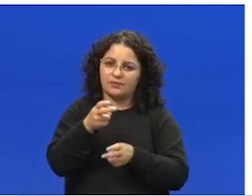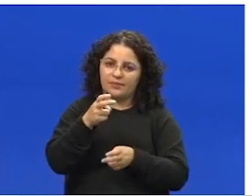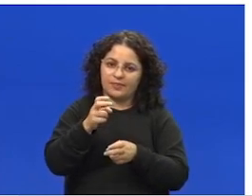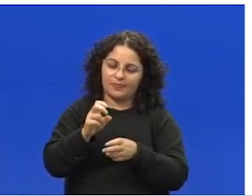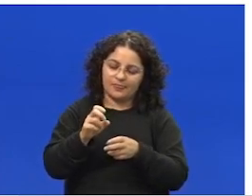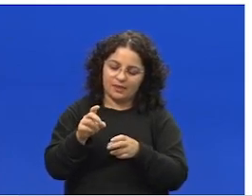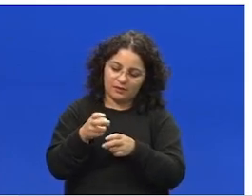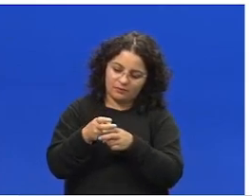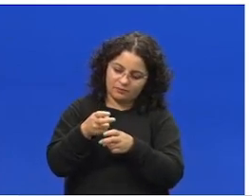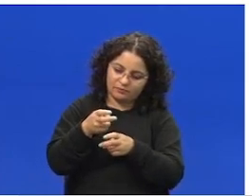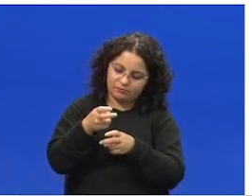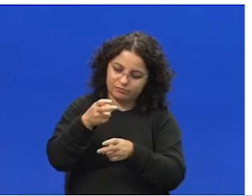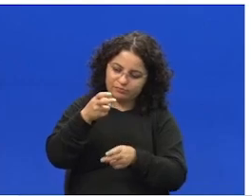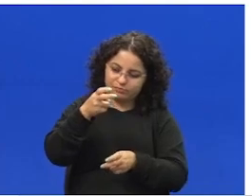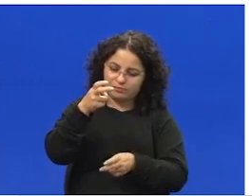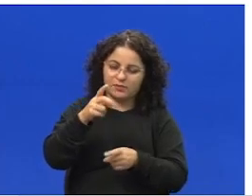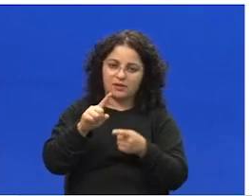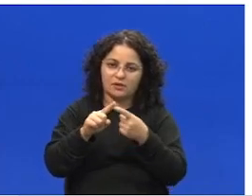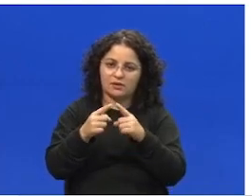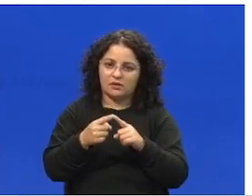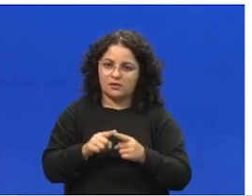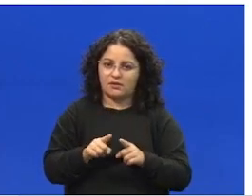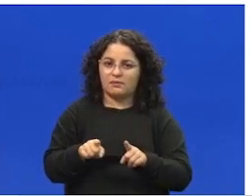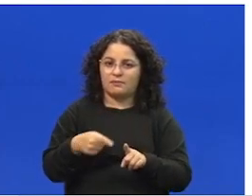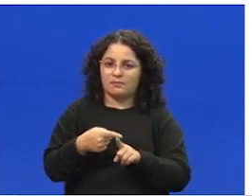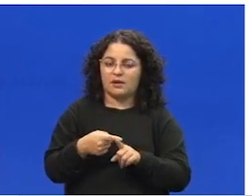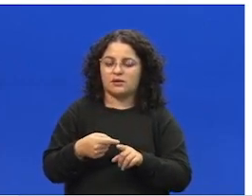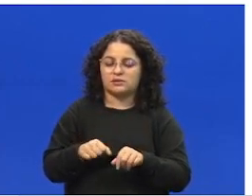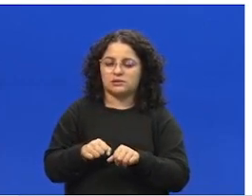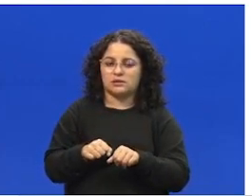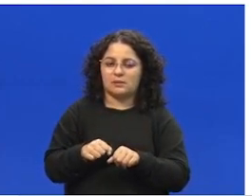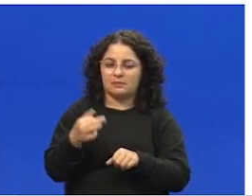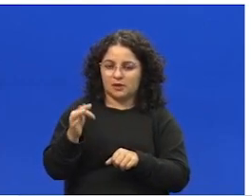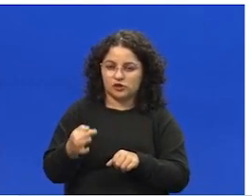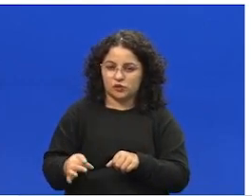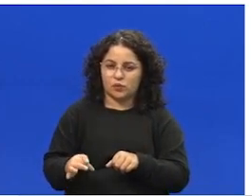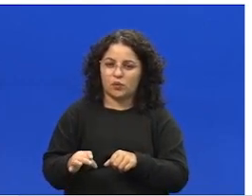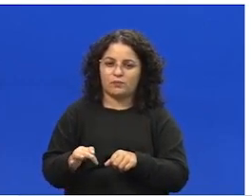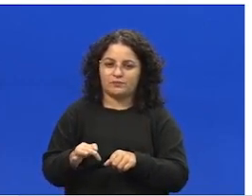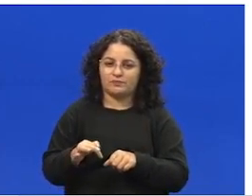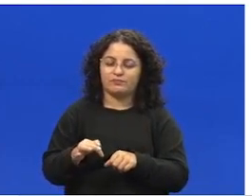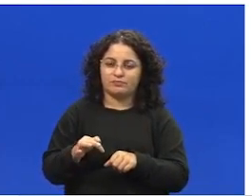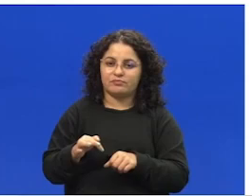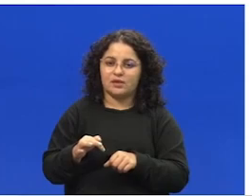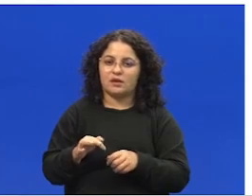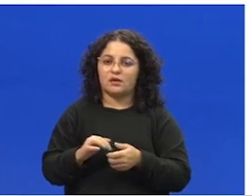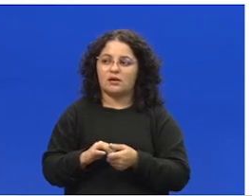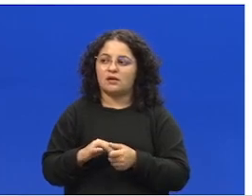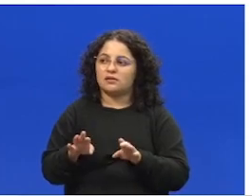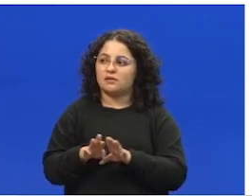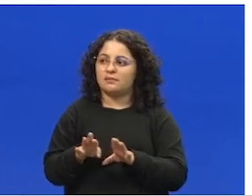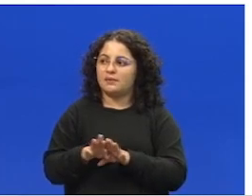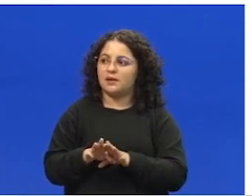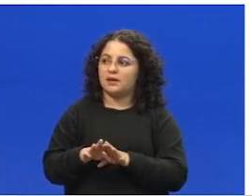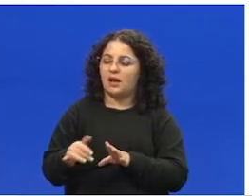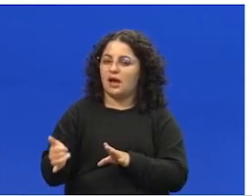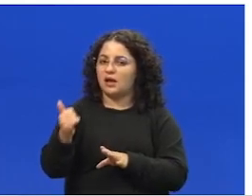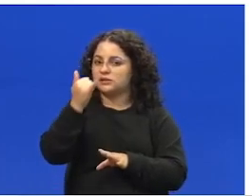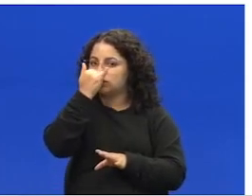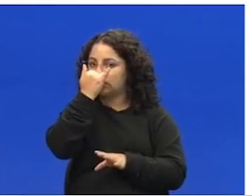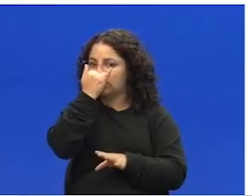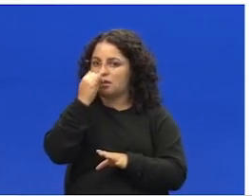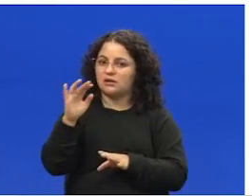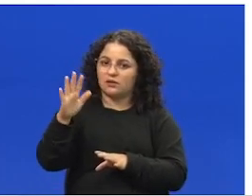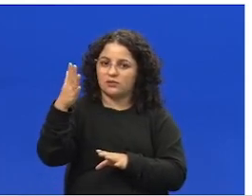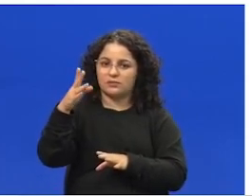interarticular relacionada com uma fratura aguda. As traumáticas, que é o que acontece após de um trauma,